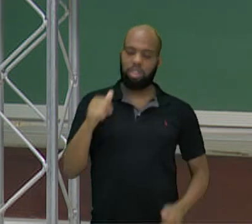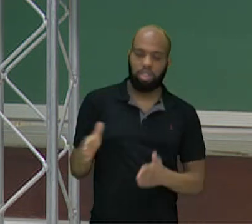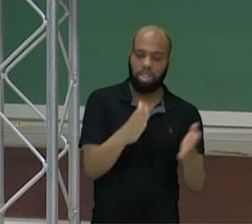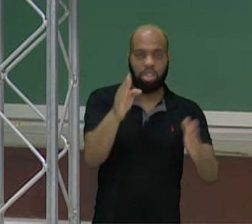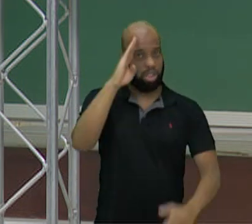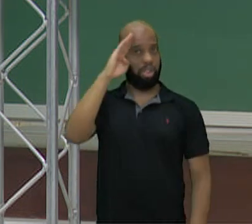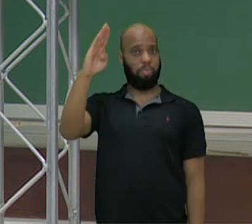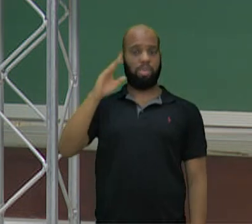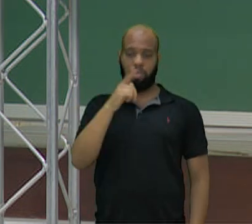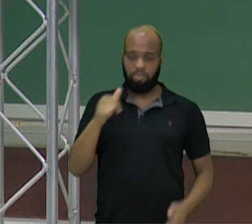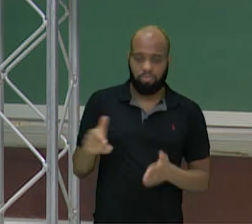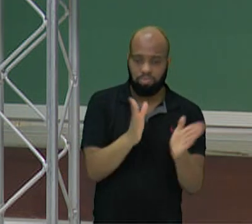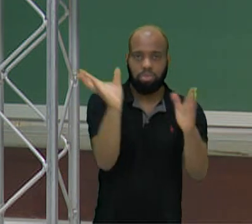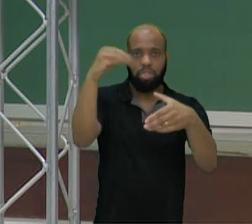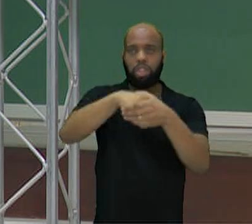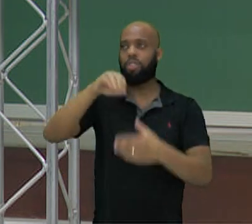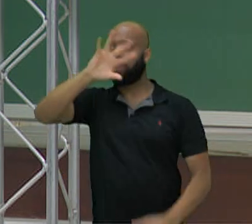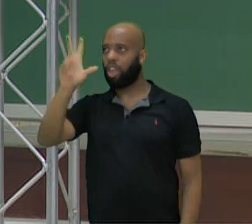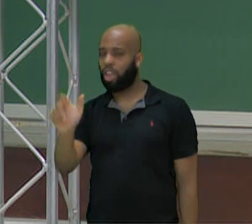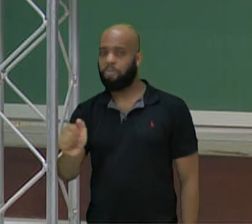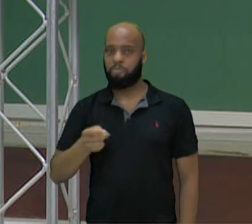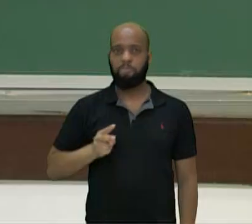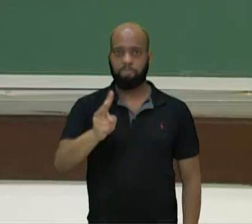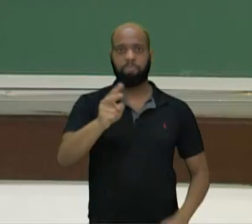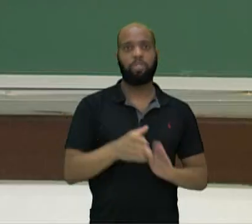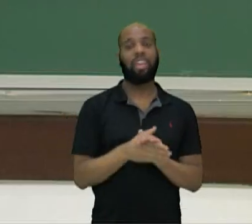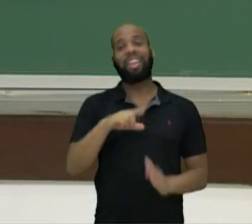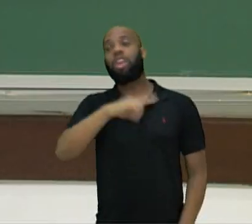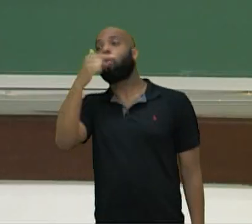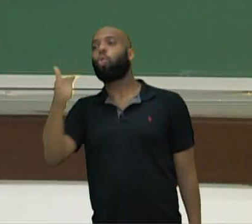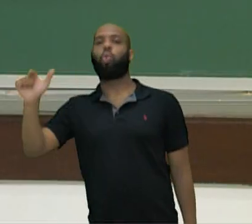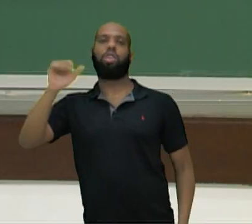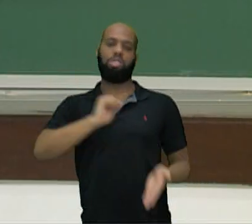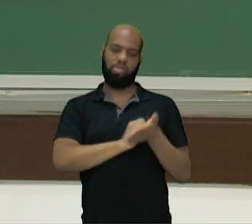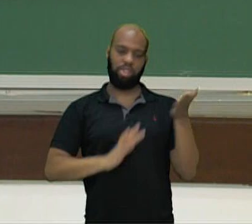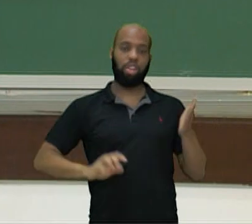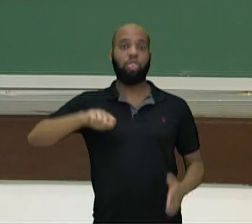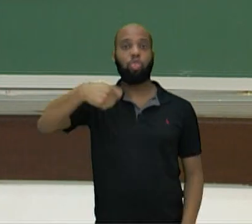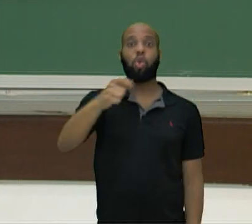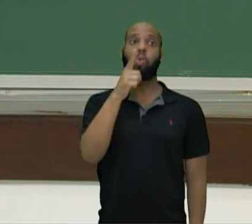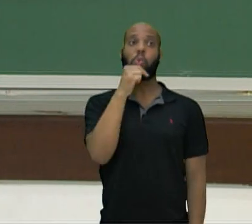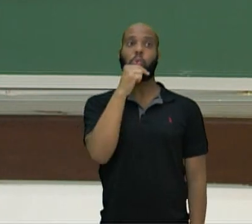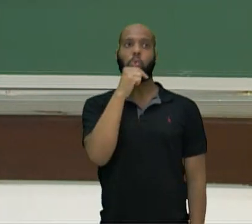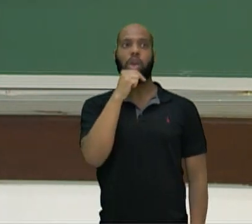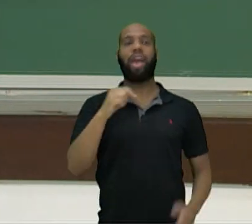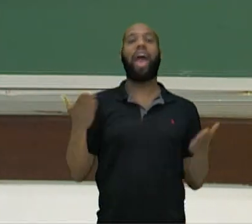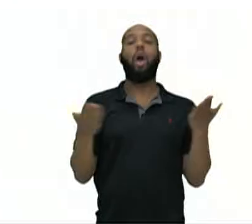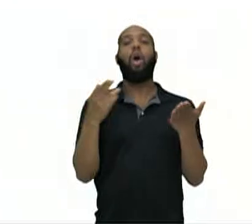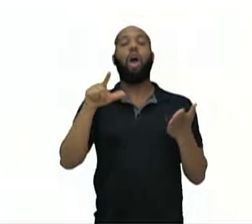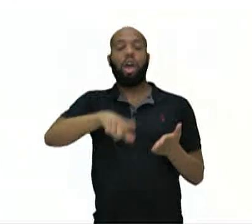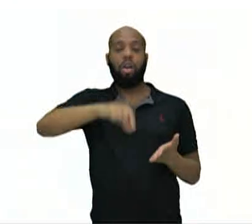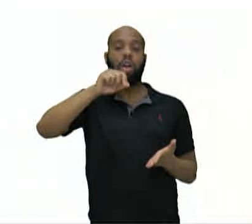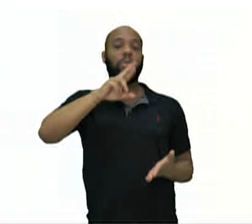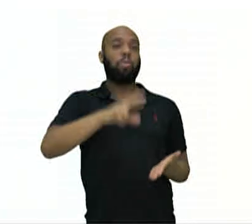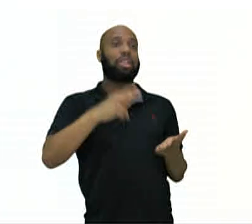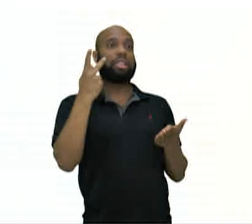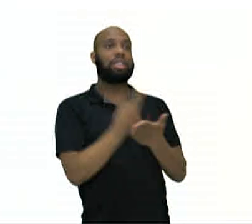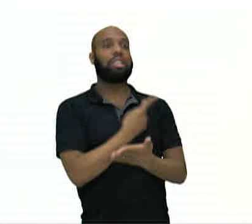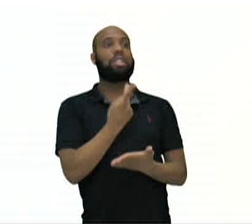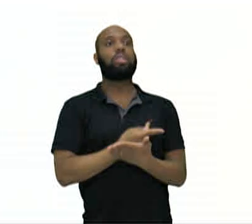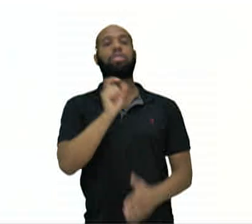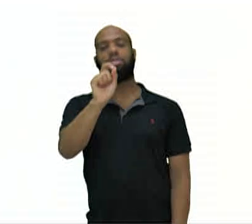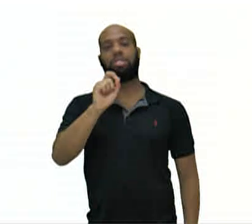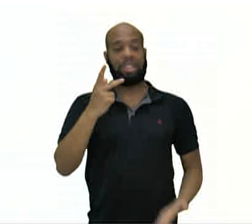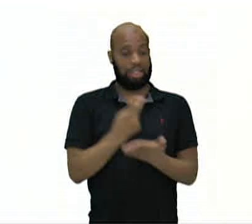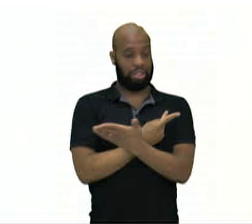principais rios dentro da África. Vamos lá, mais uma atividade. Sobre a hidrografia, é incorreto dizer